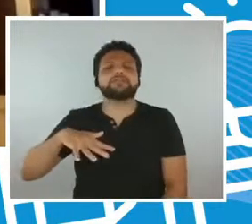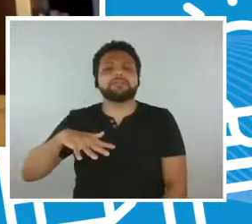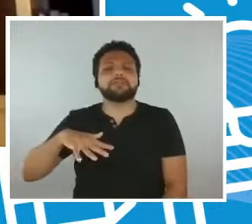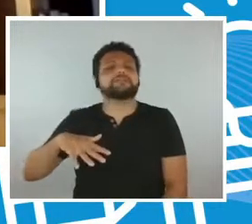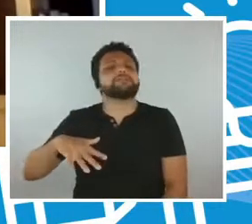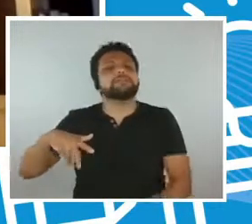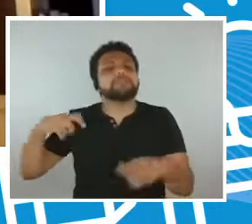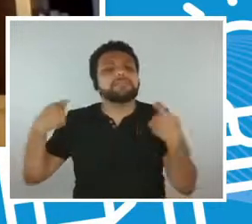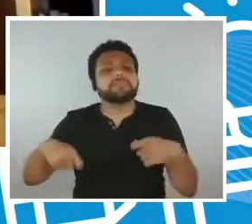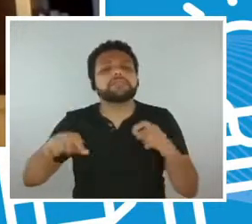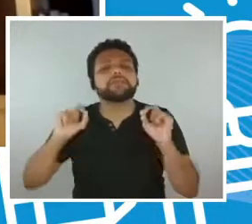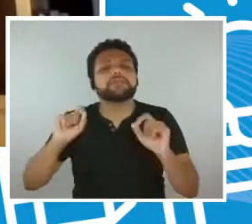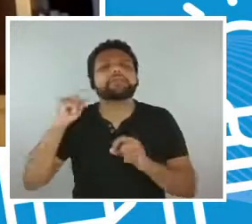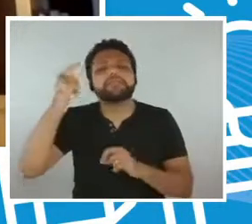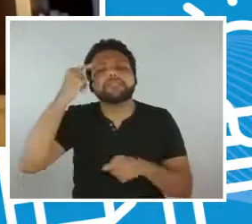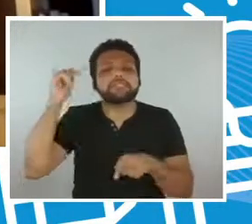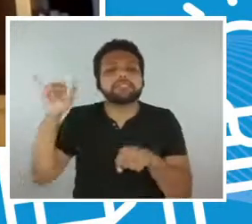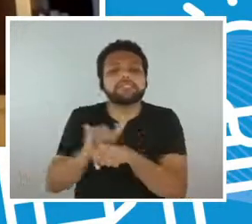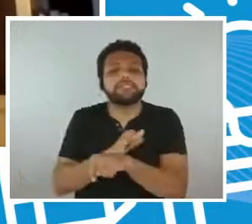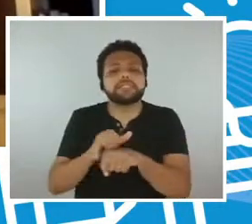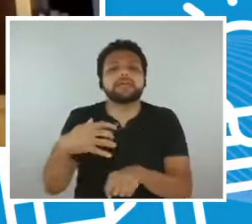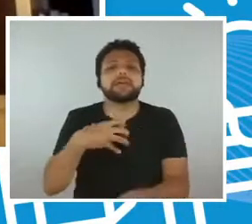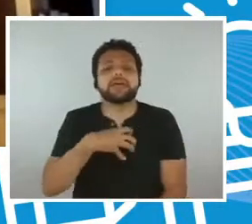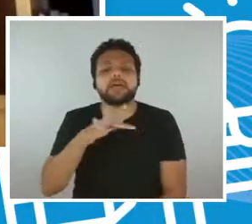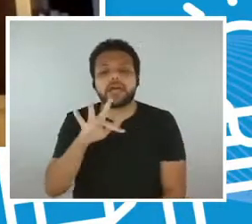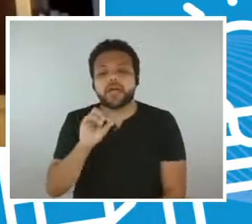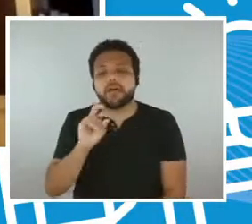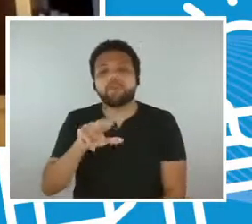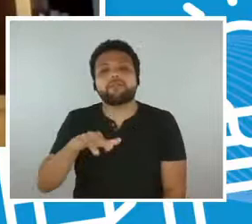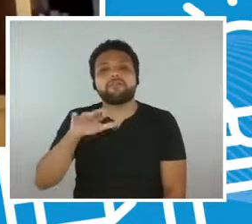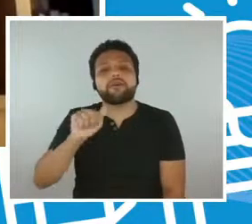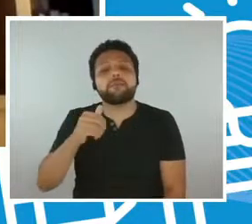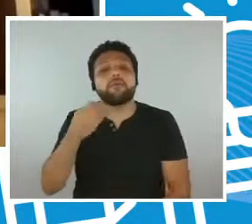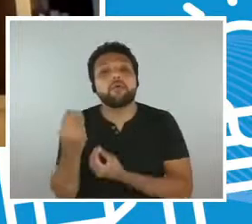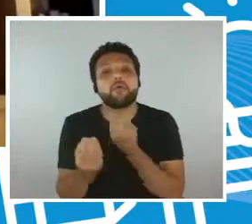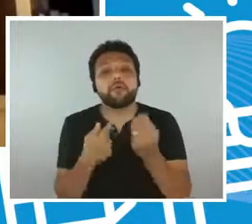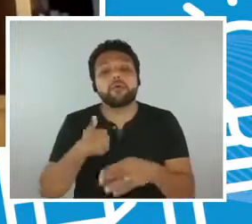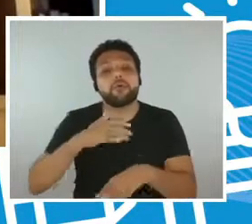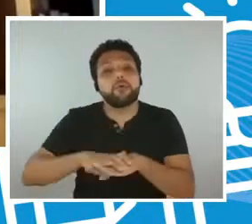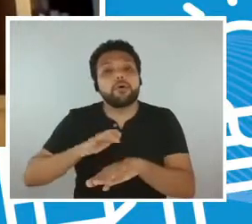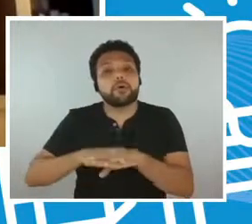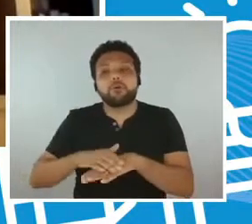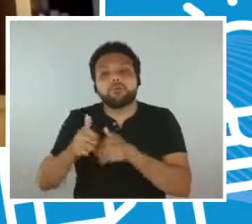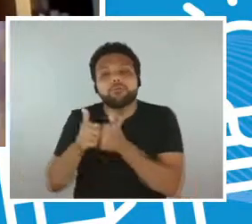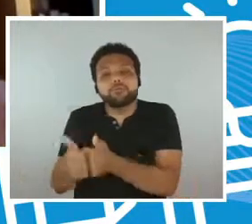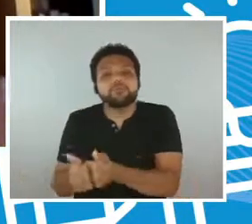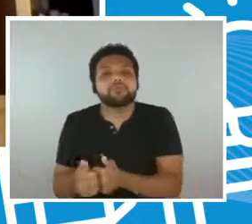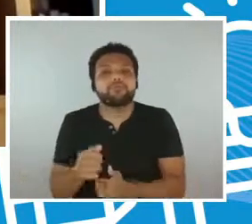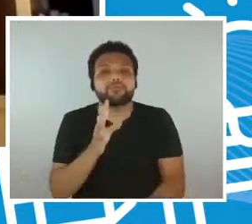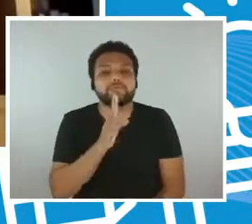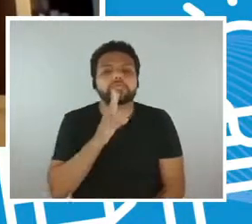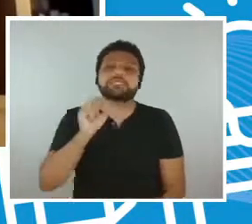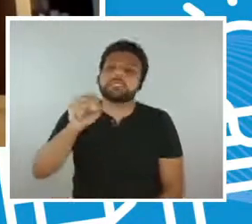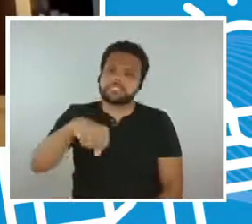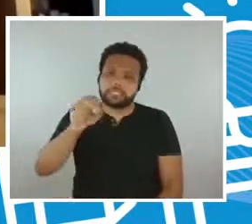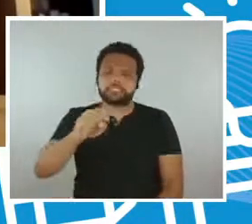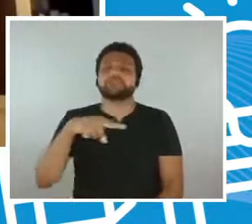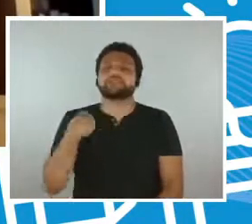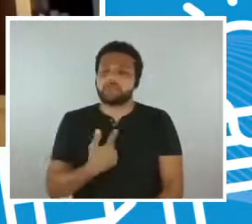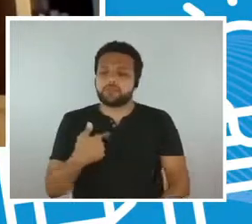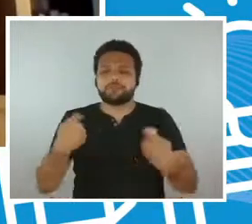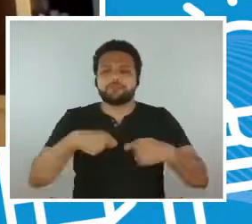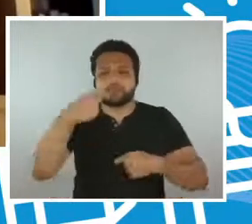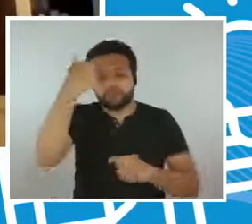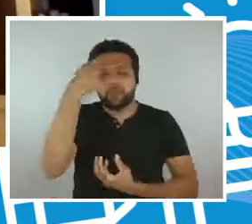forma, ele depende muito de como é que eu me aproximo daquele conhecimento. Então, sim, nós vamos ter que pensar os recursos